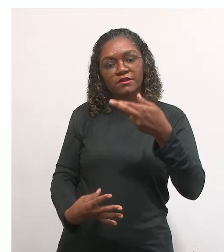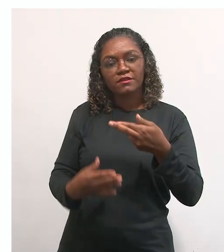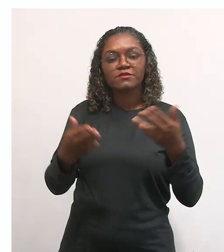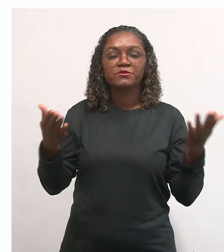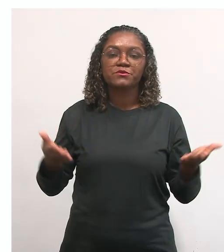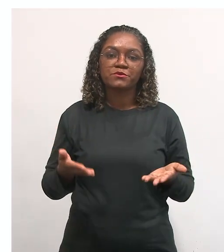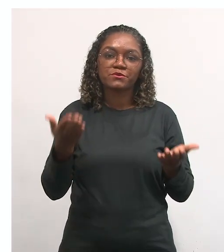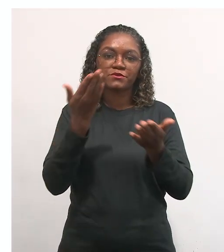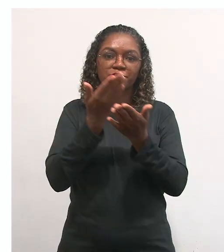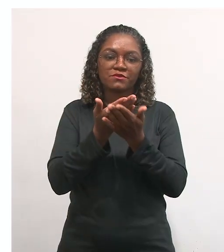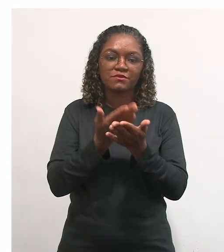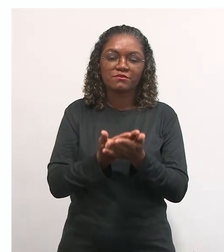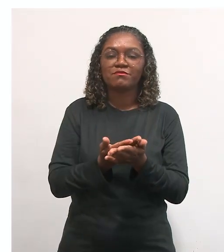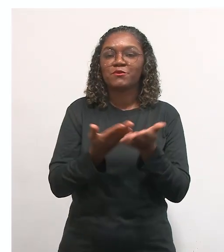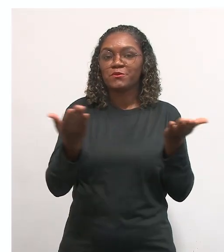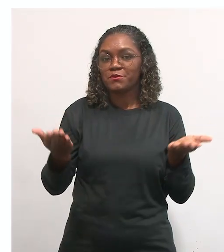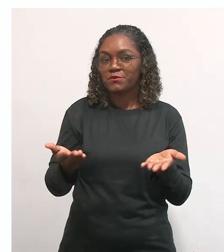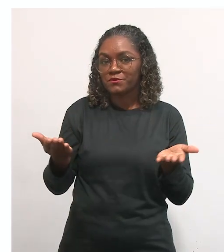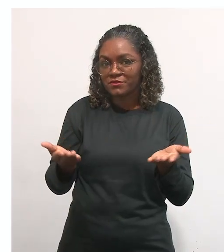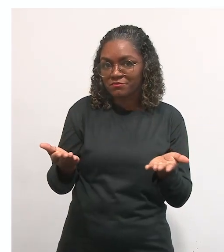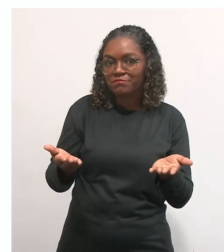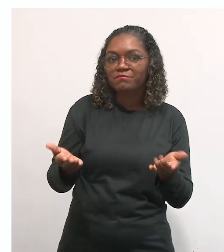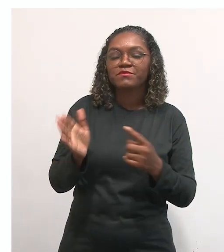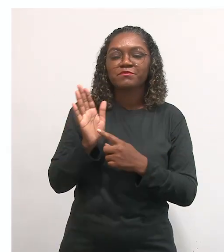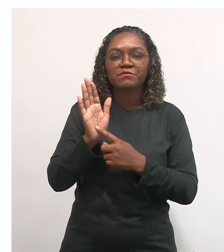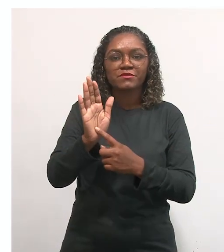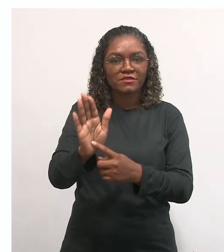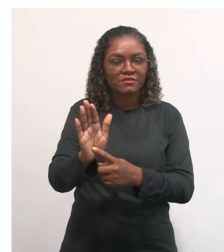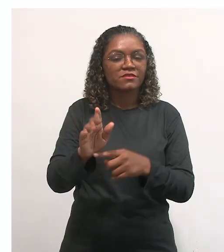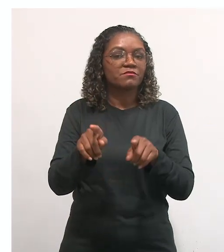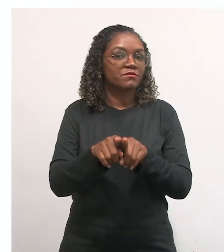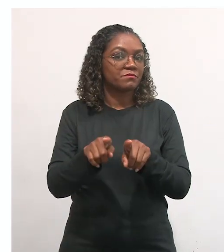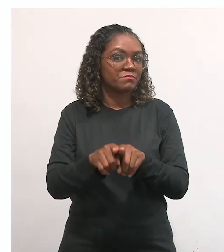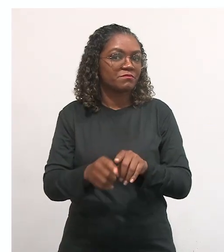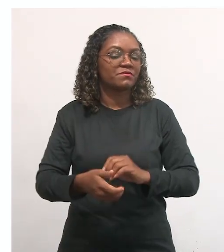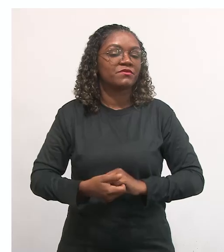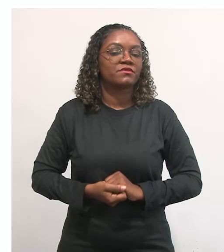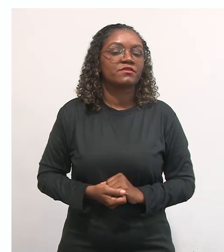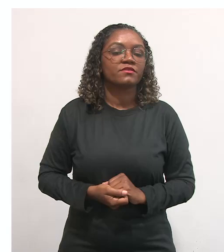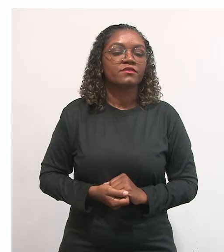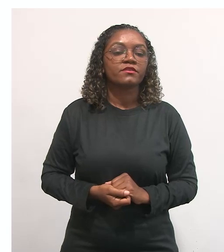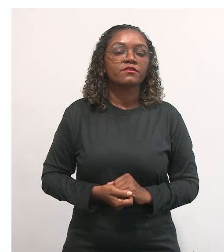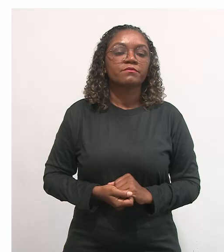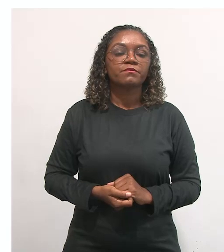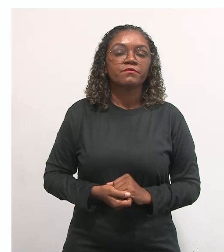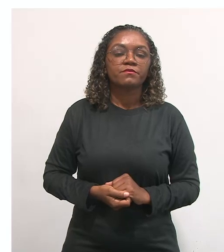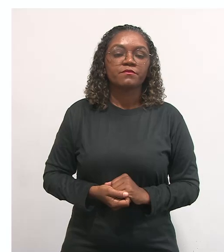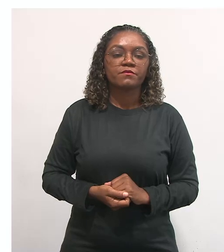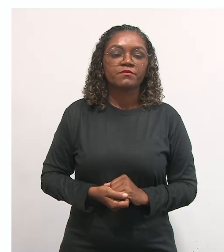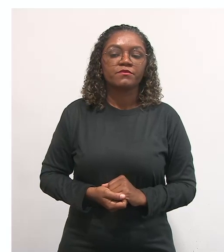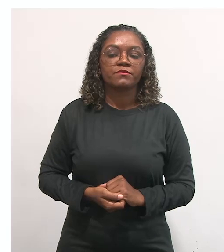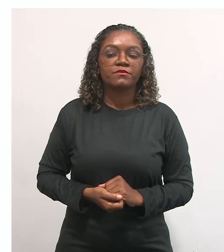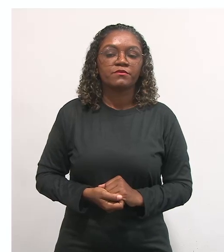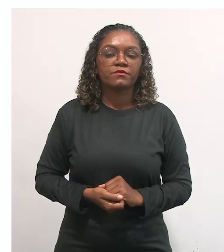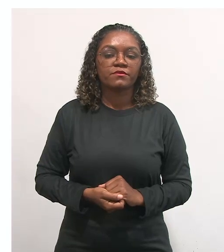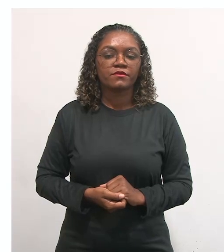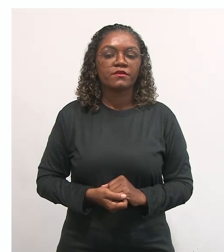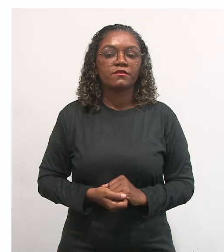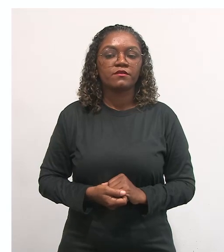referências do nosso do nosso trabalho da nossa apresentação da aula para você tá